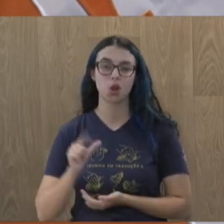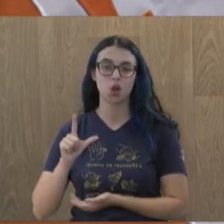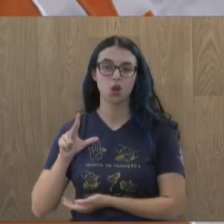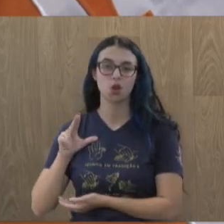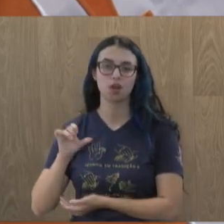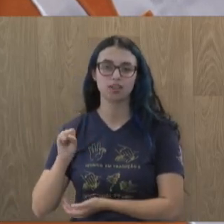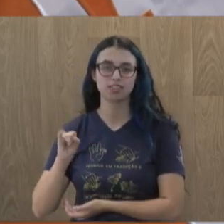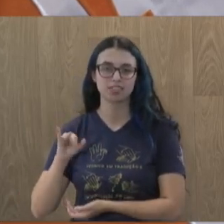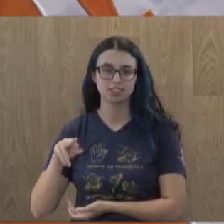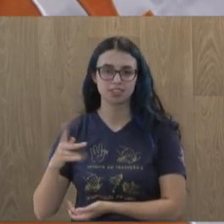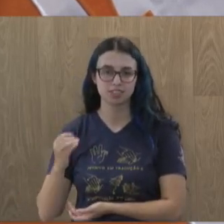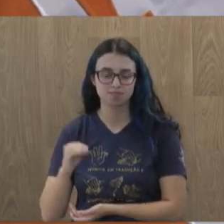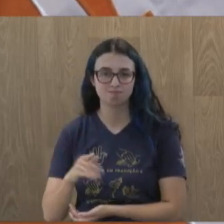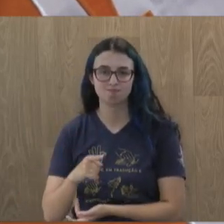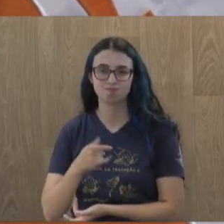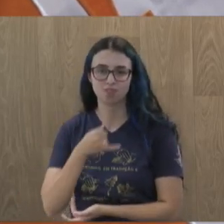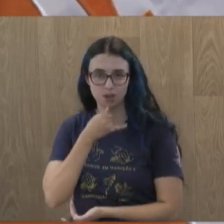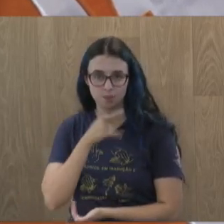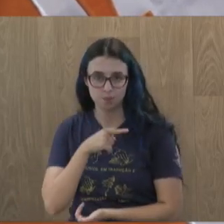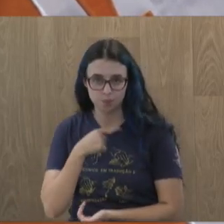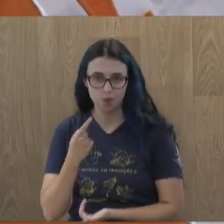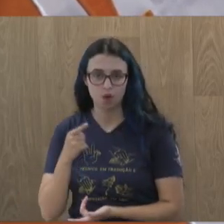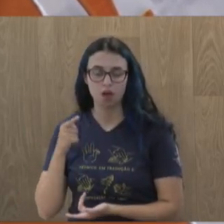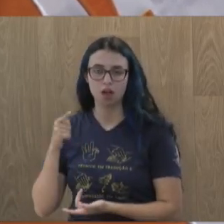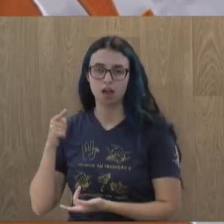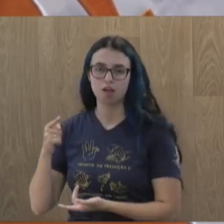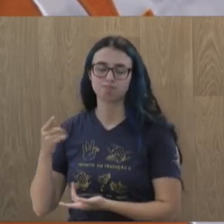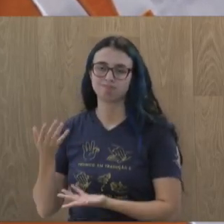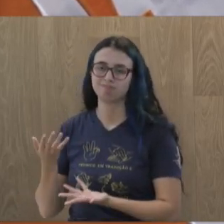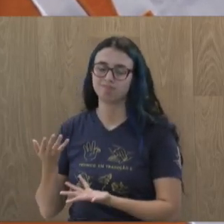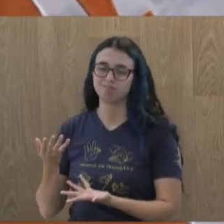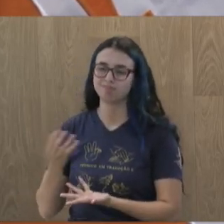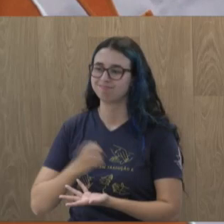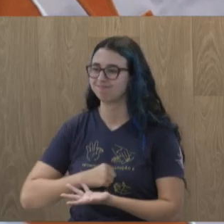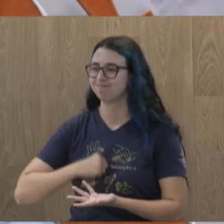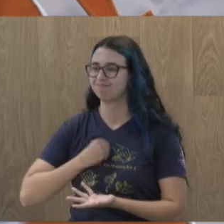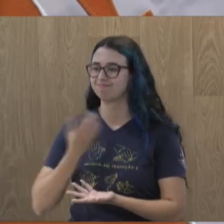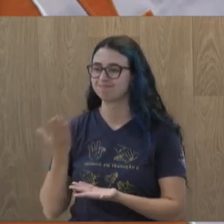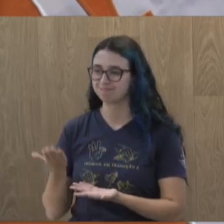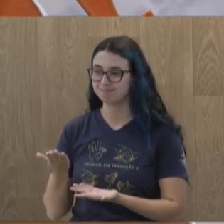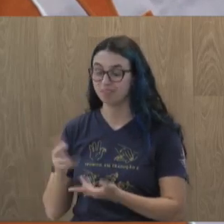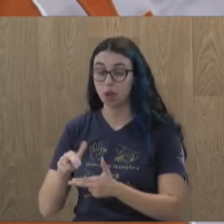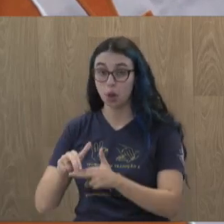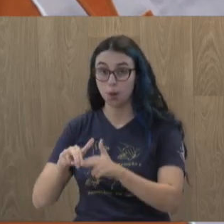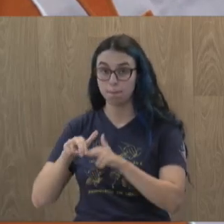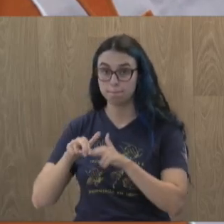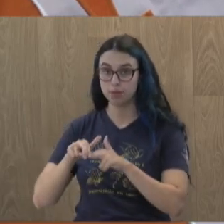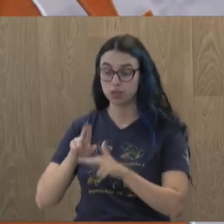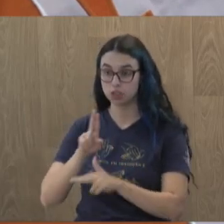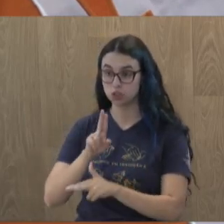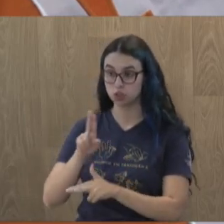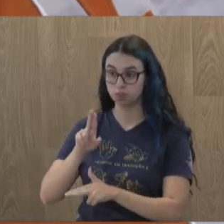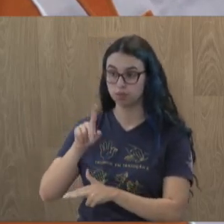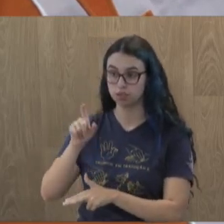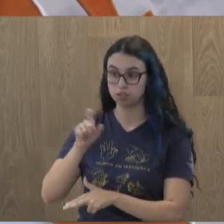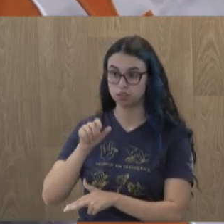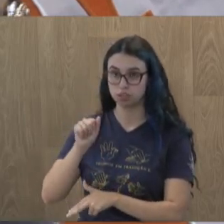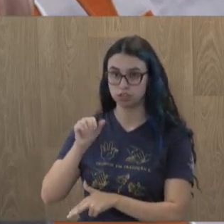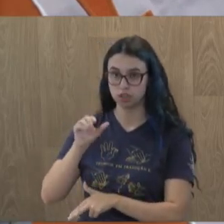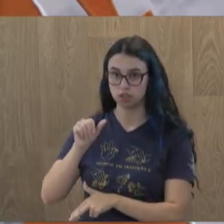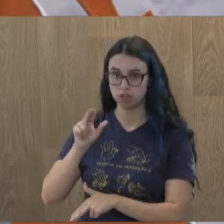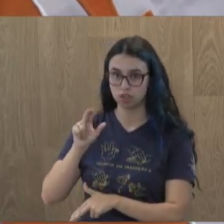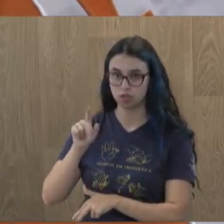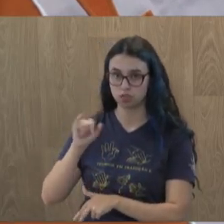Acredito que muitos de vocês conhecem o Luizinho. Então, o Chacalzinho, ele vai ser uma homenagem ao